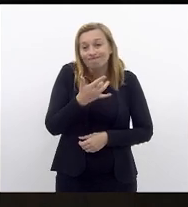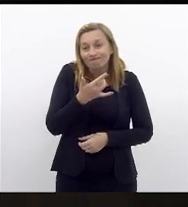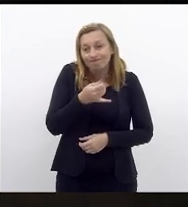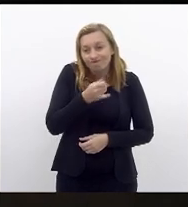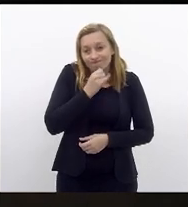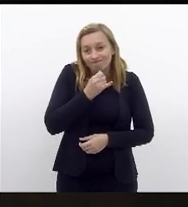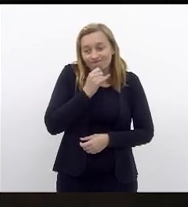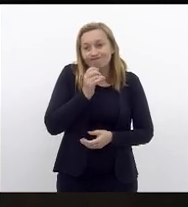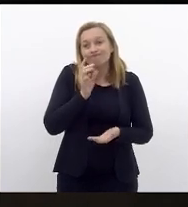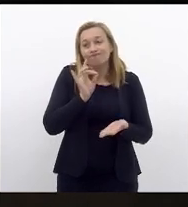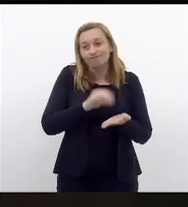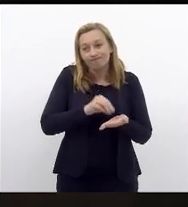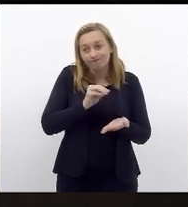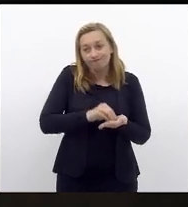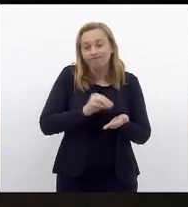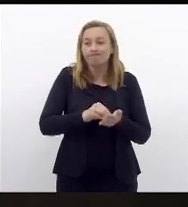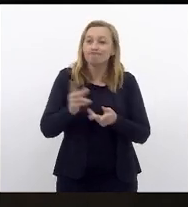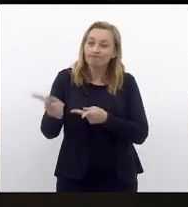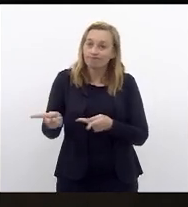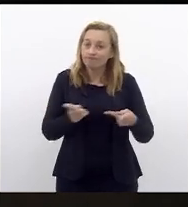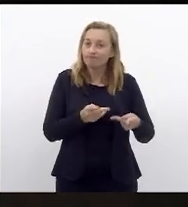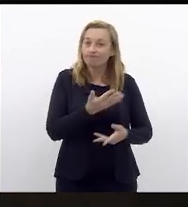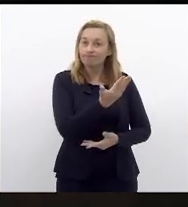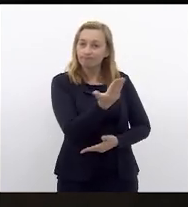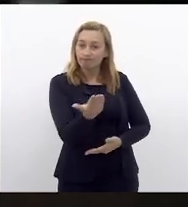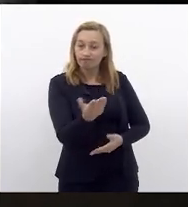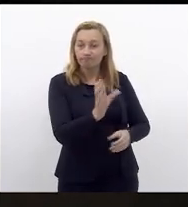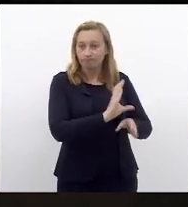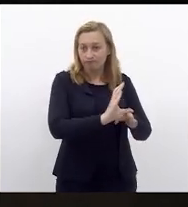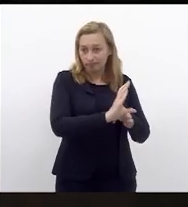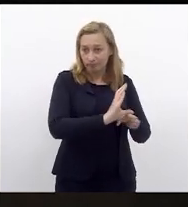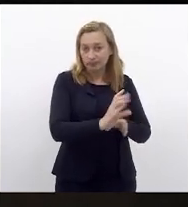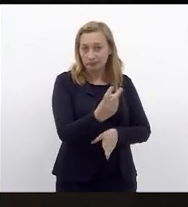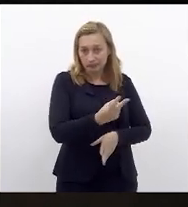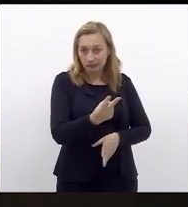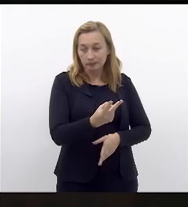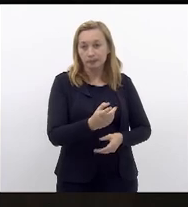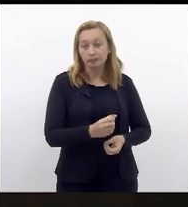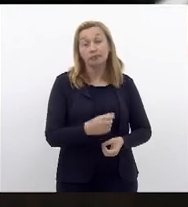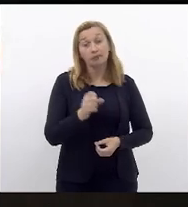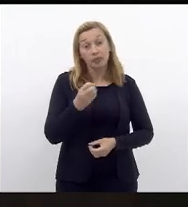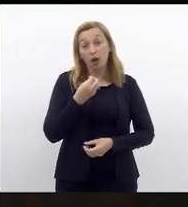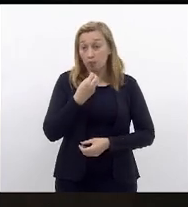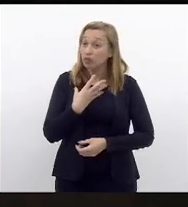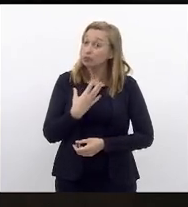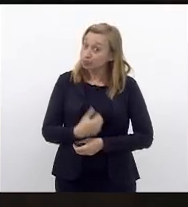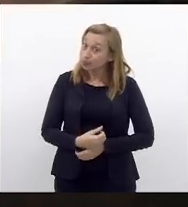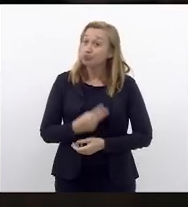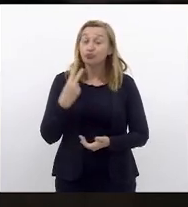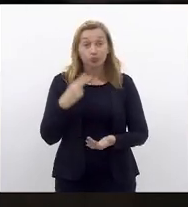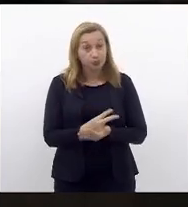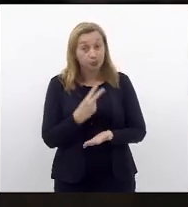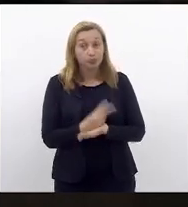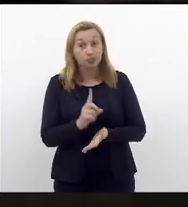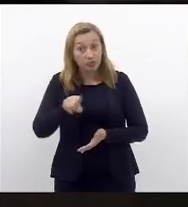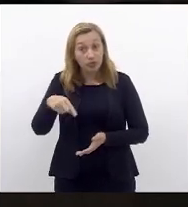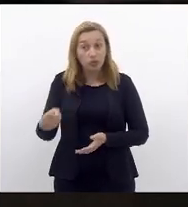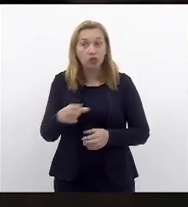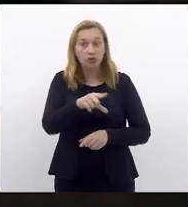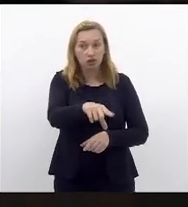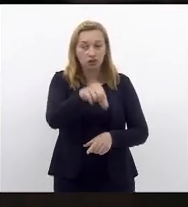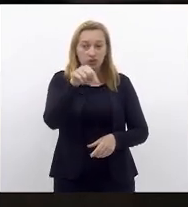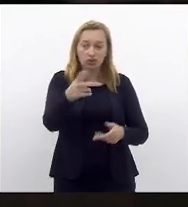falta da visita desses conselheiros, e diria para eles que seria muito bom, mesmo depois de serem